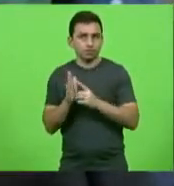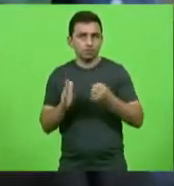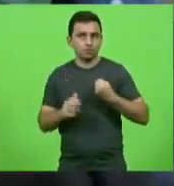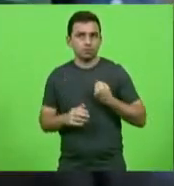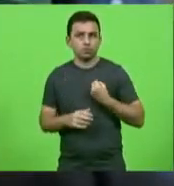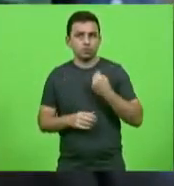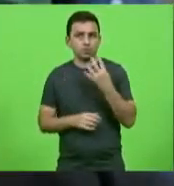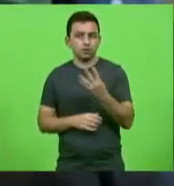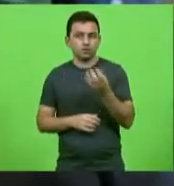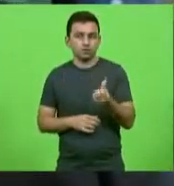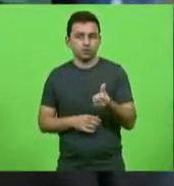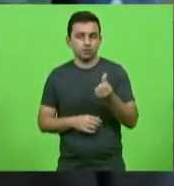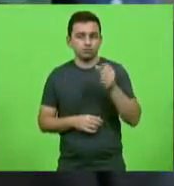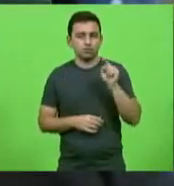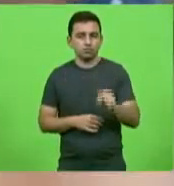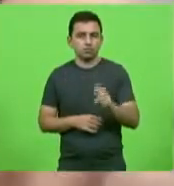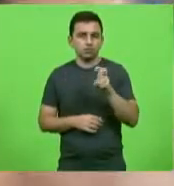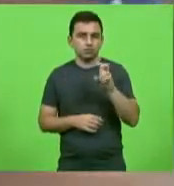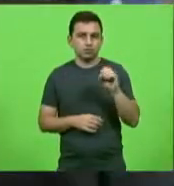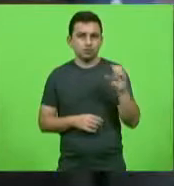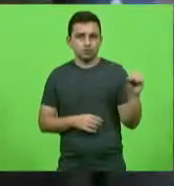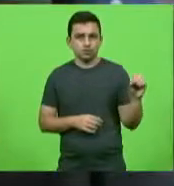número